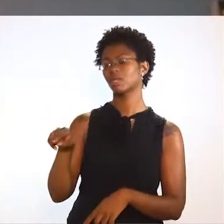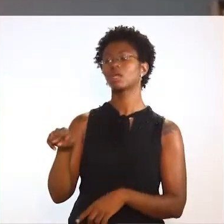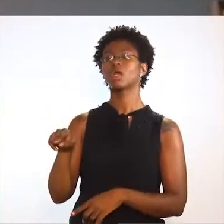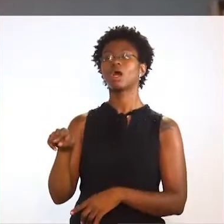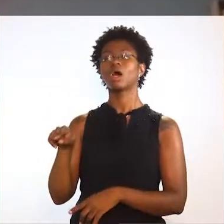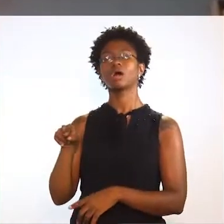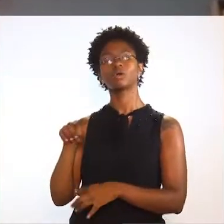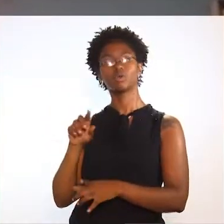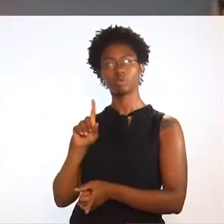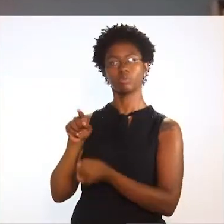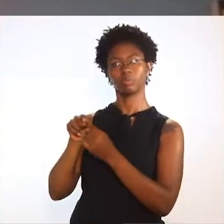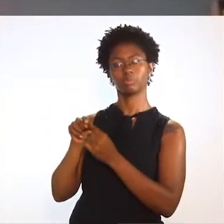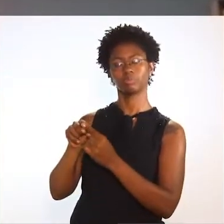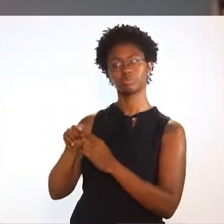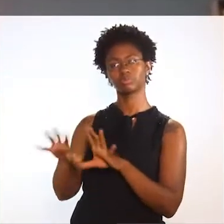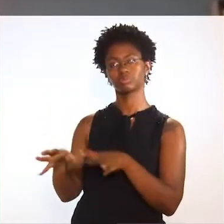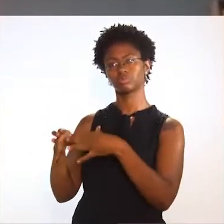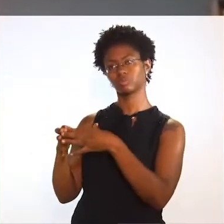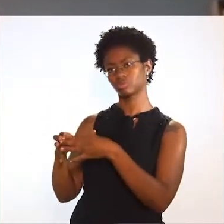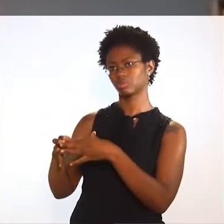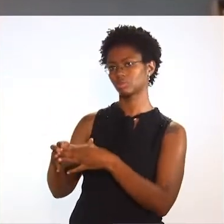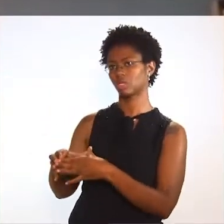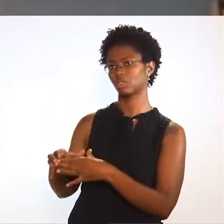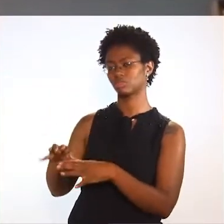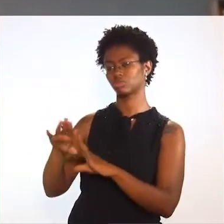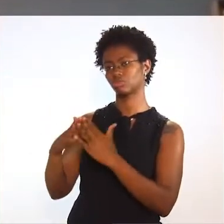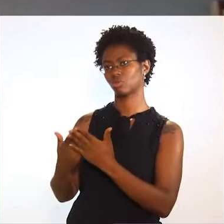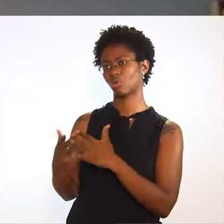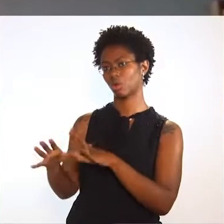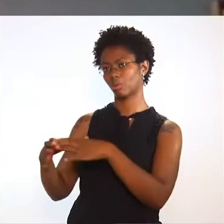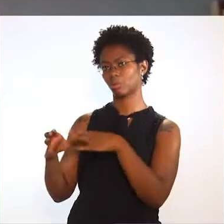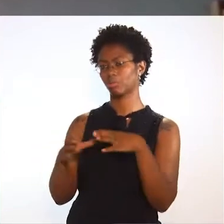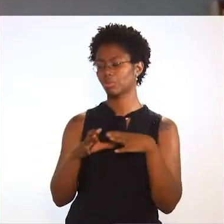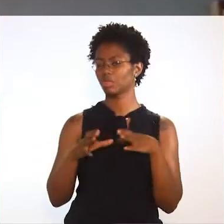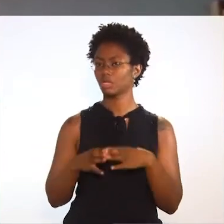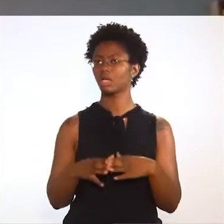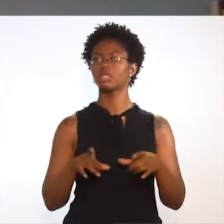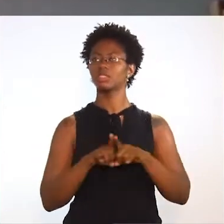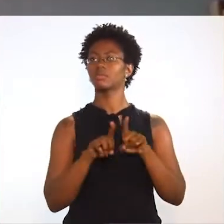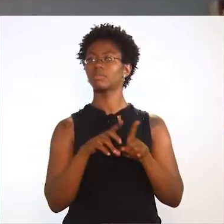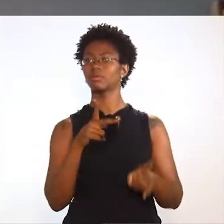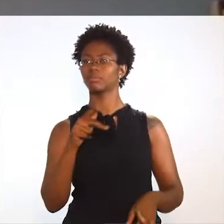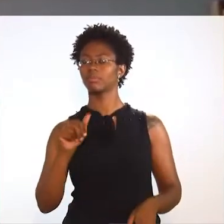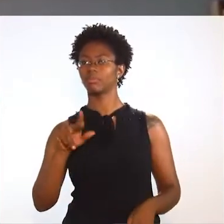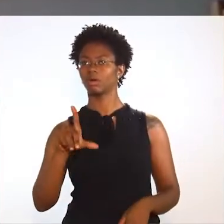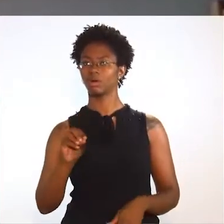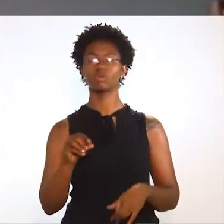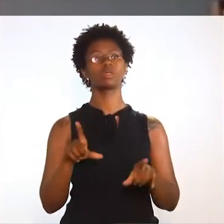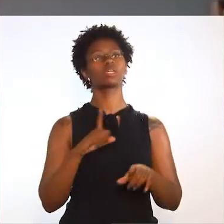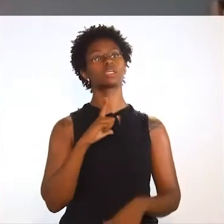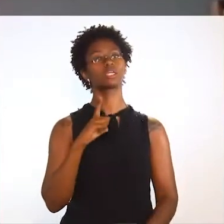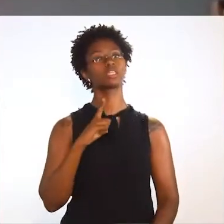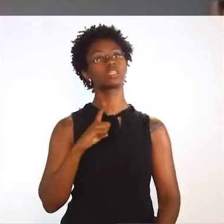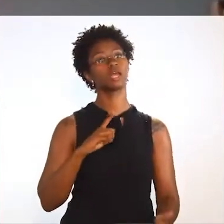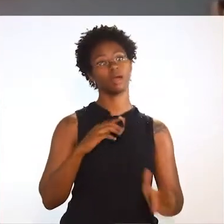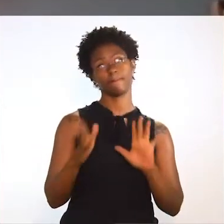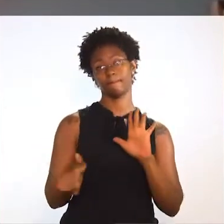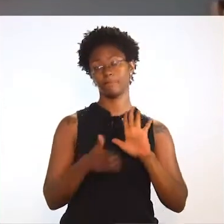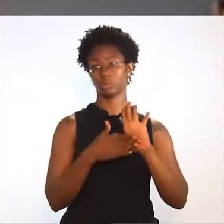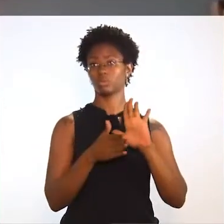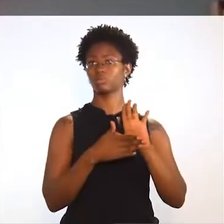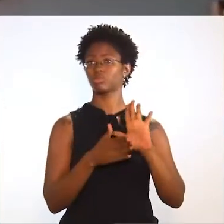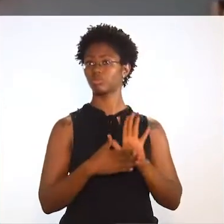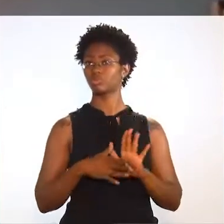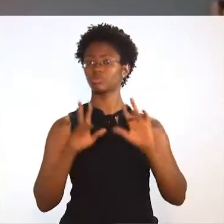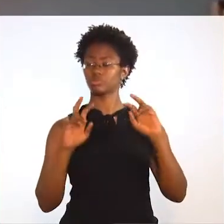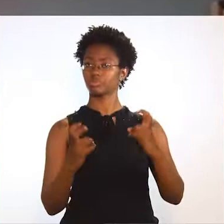Escola Saberes Comunitários. E o Paulo da Splend, que na verdade é a instituição que trouxe a proposta da gente ter uma roda de